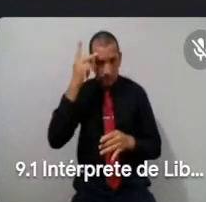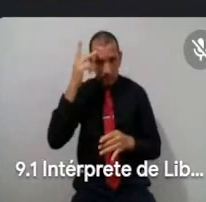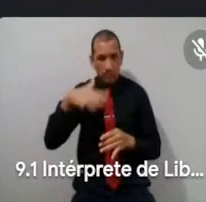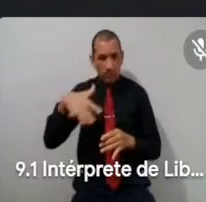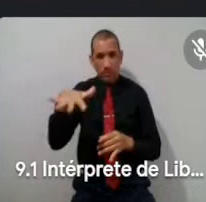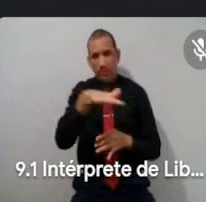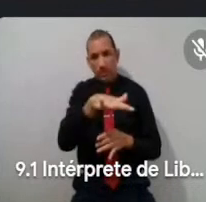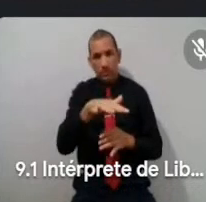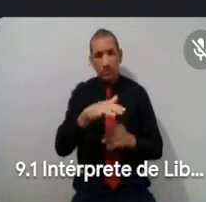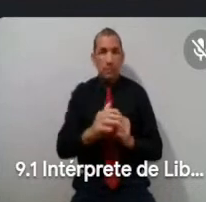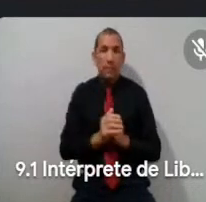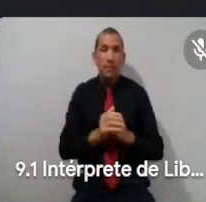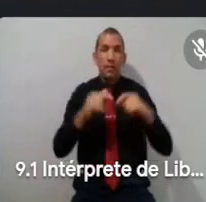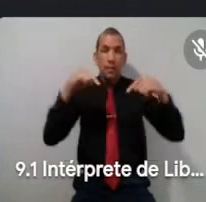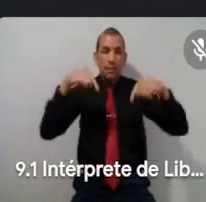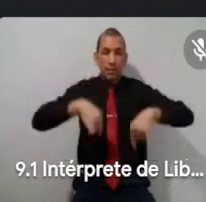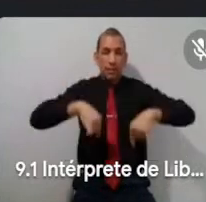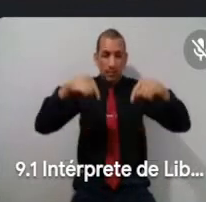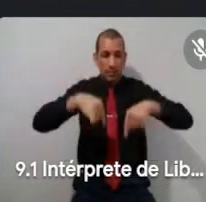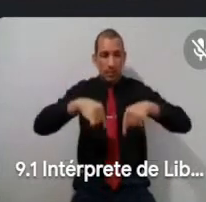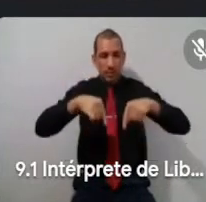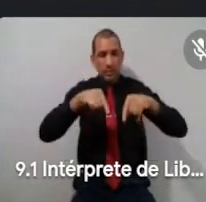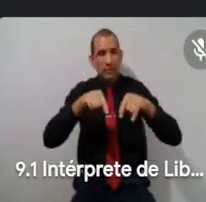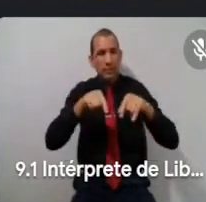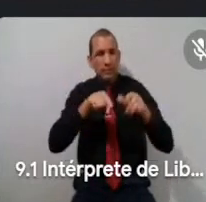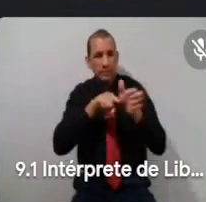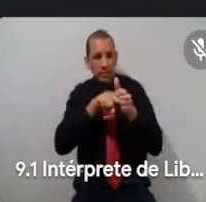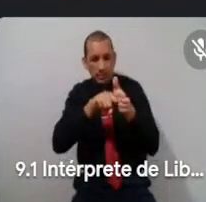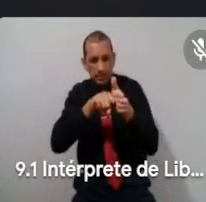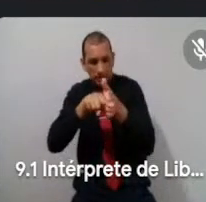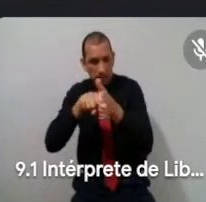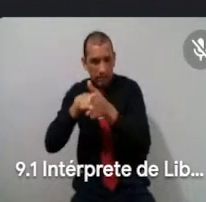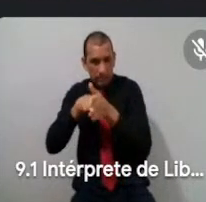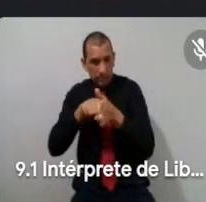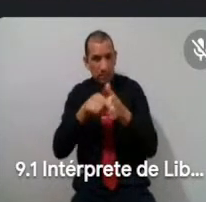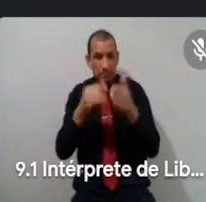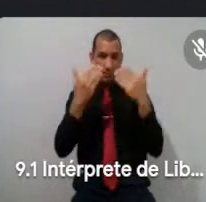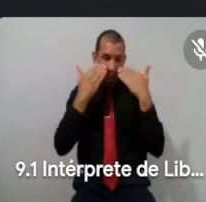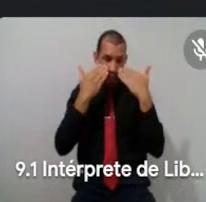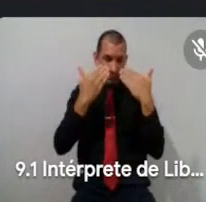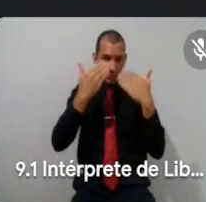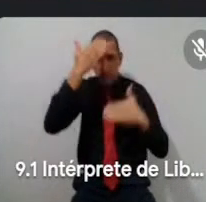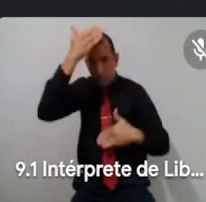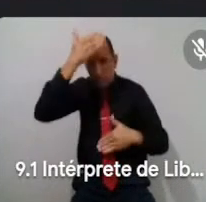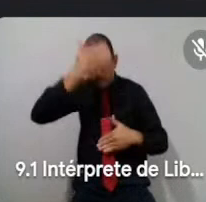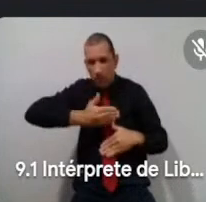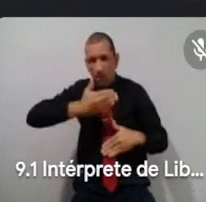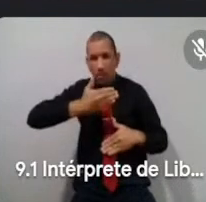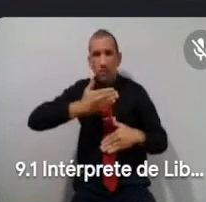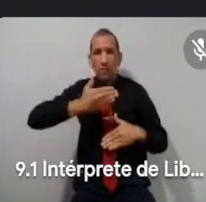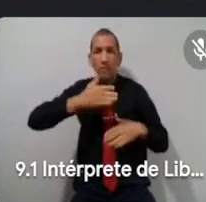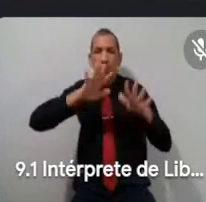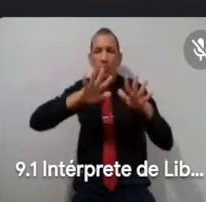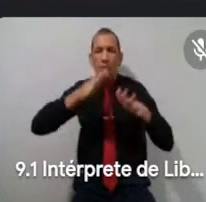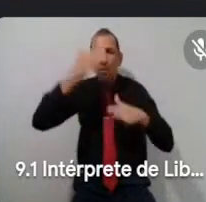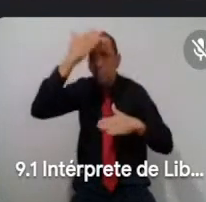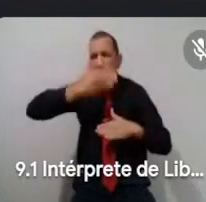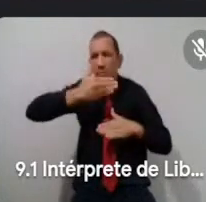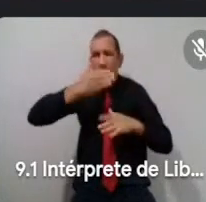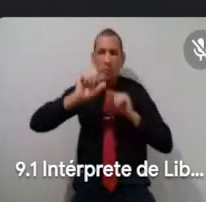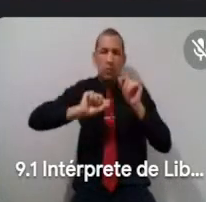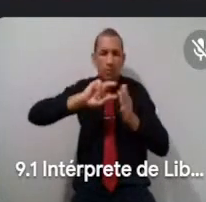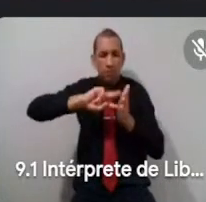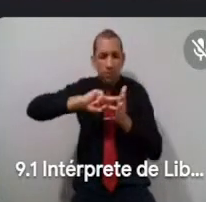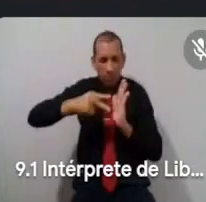e aqui nós somos criteriosa hicimos com relação à prova a prova no sentido científico